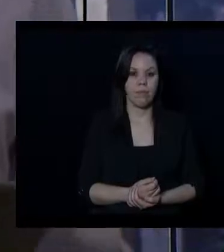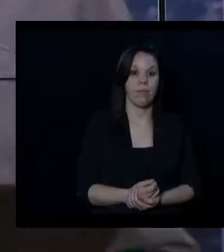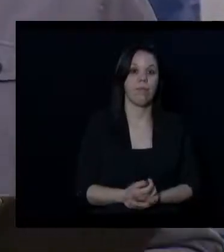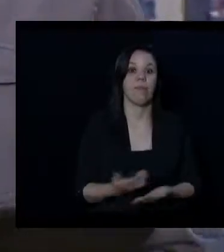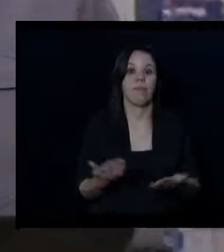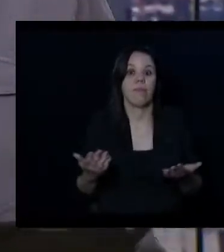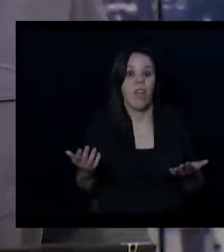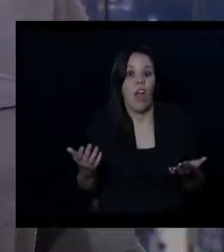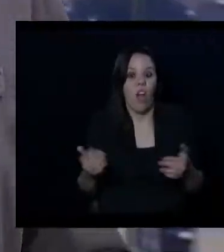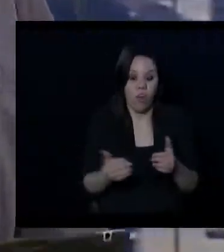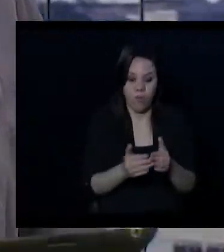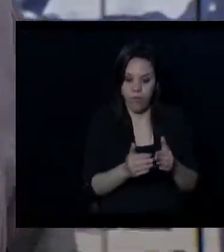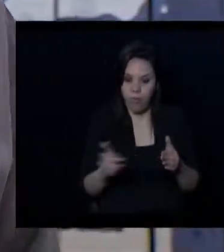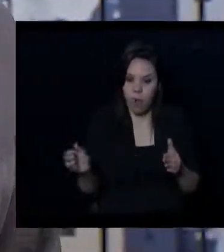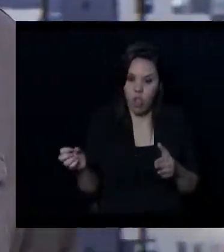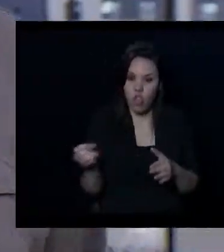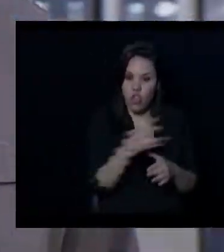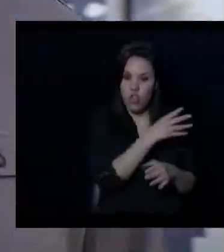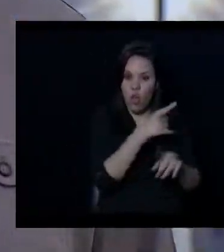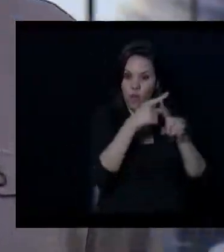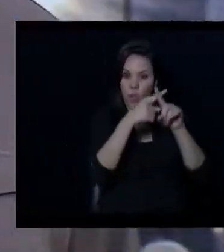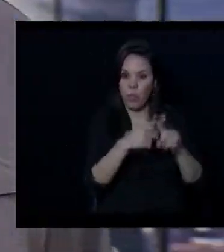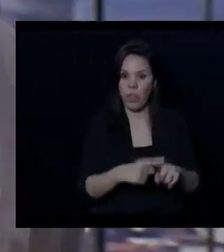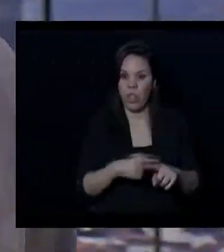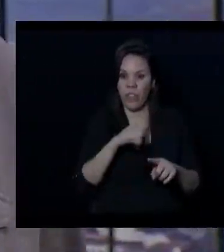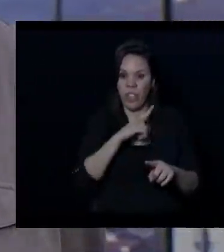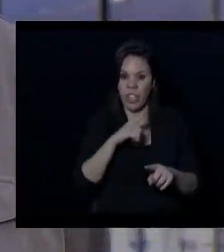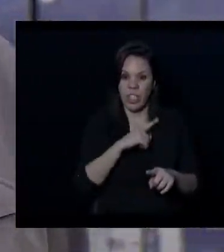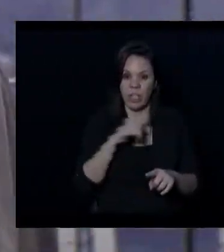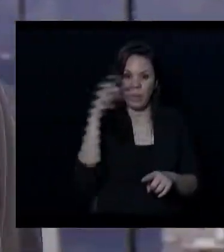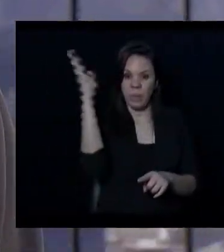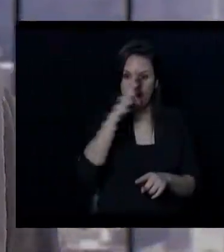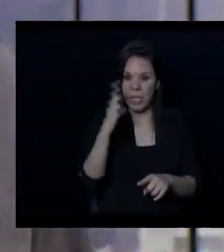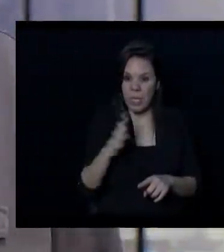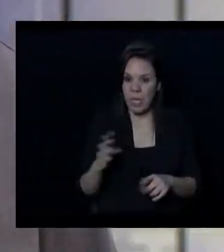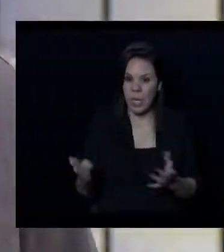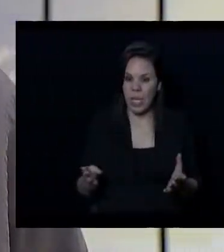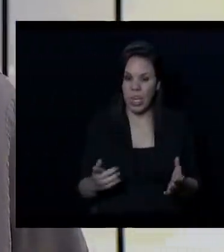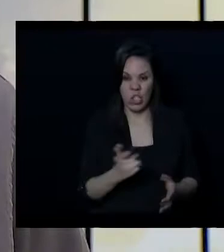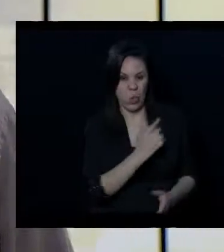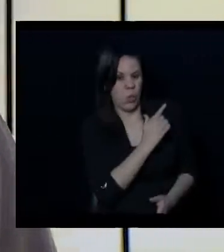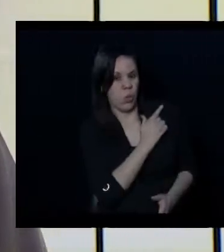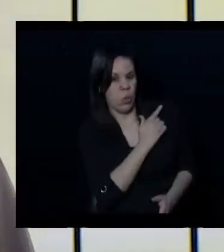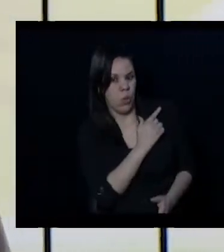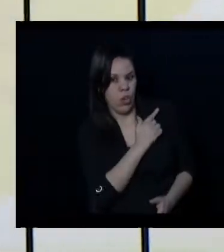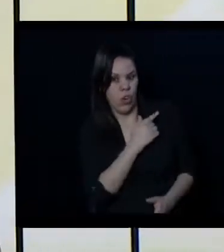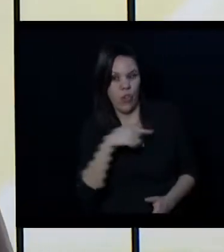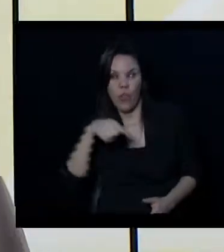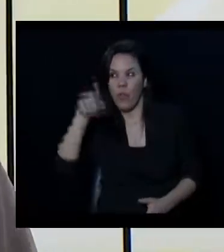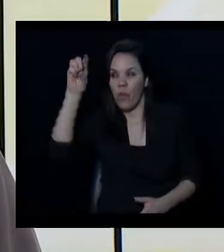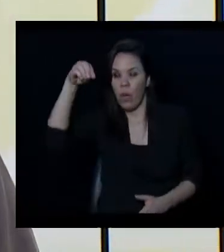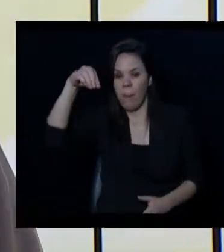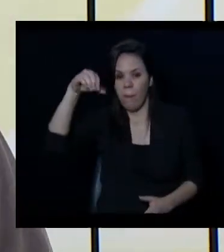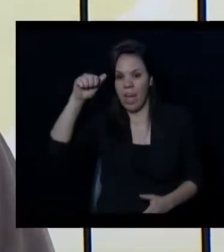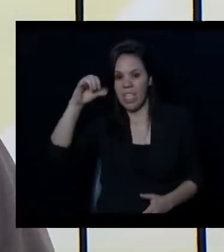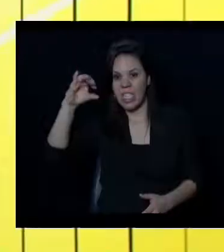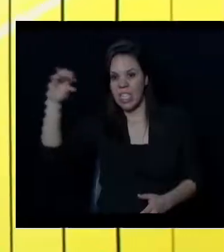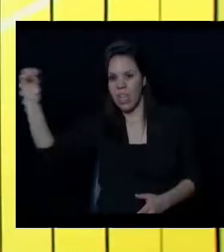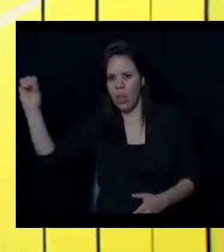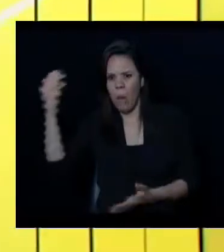Na nona rodada do Campeonato Brasileiro da Série B, o Guarani foi até Maceió e perdeu para o